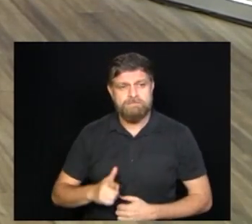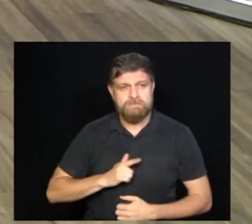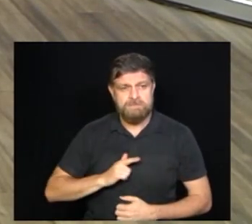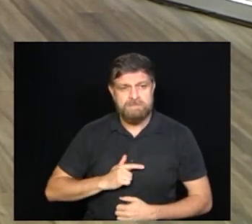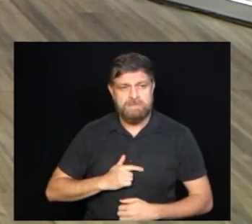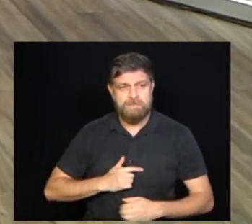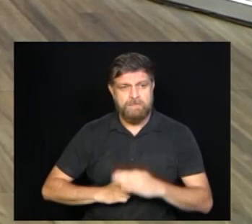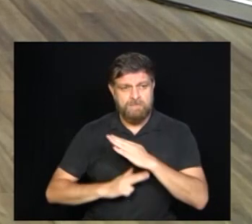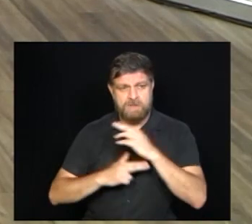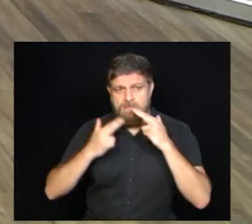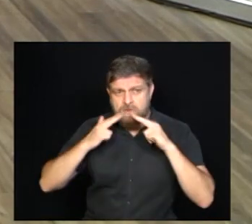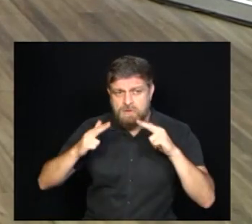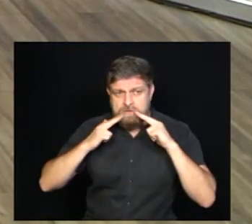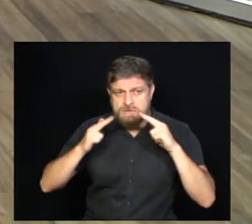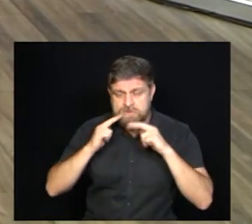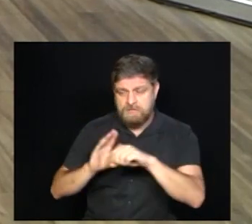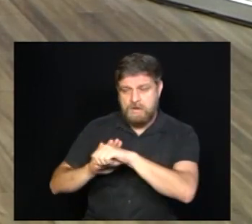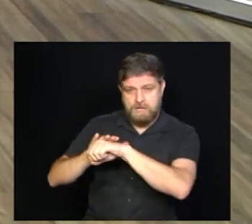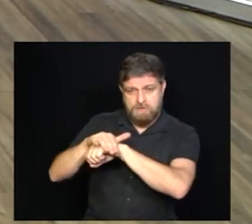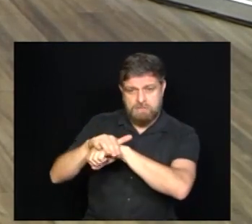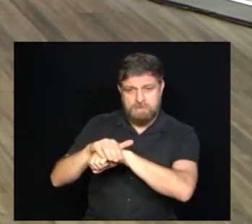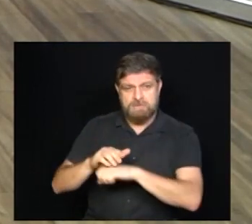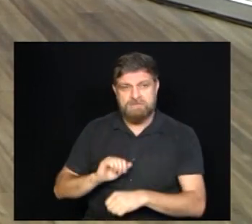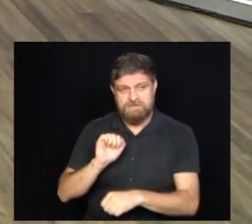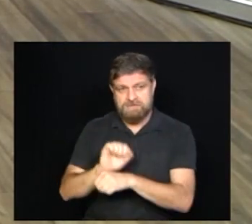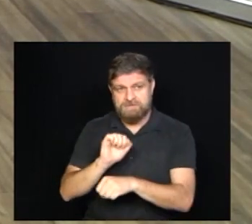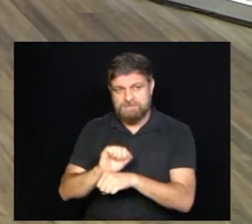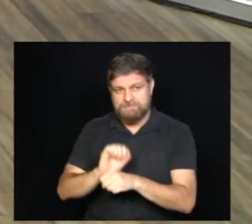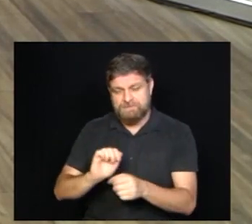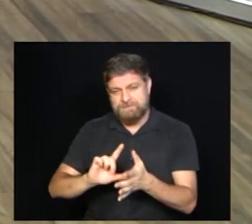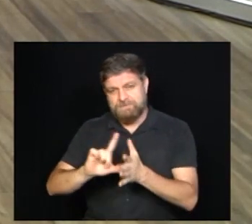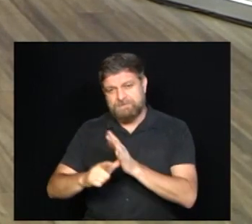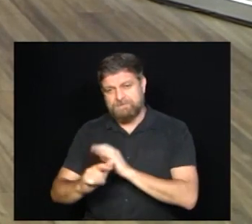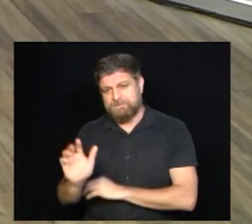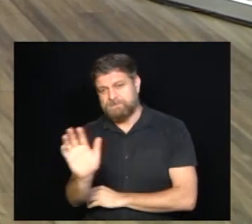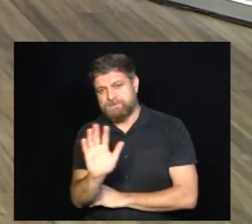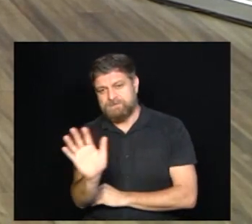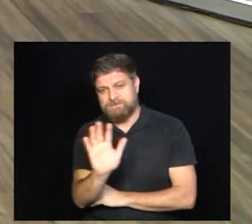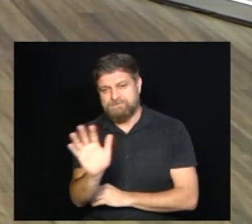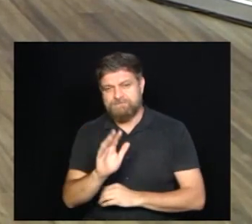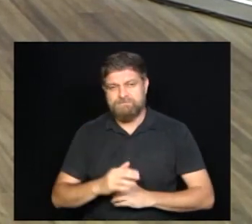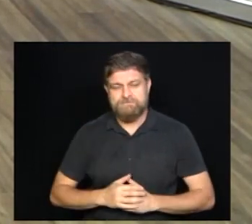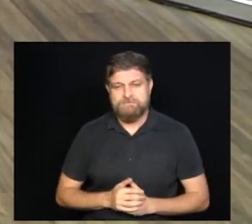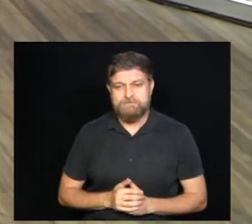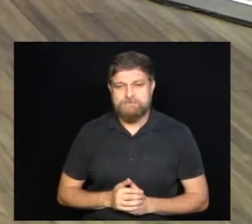Notícia, amanhã à noite. Te aguardo, te espero. Até lá. Tchau, tchau.